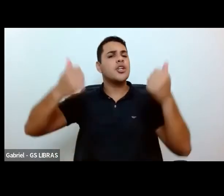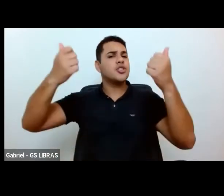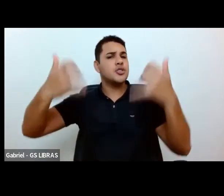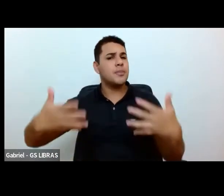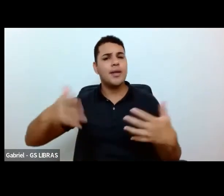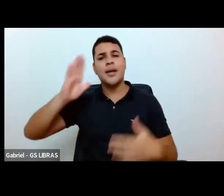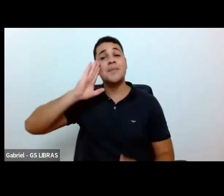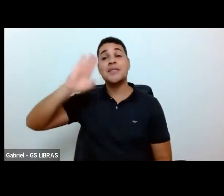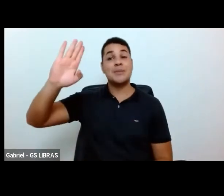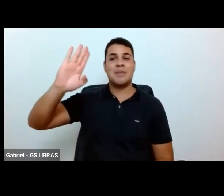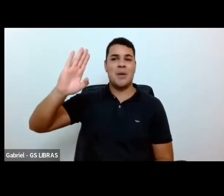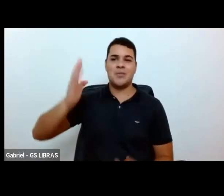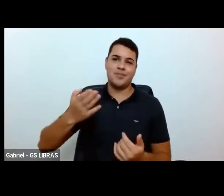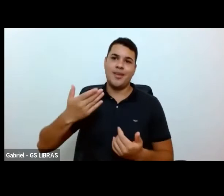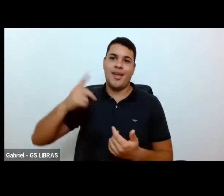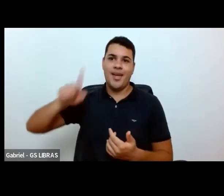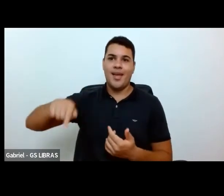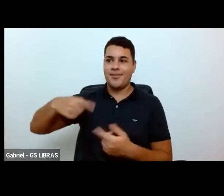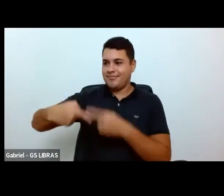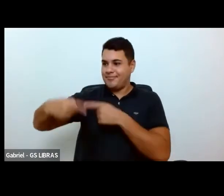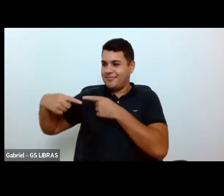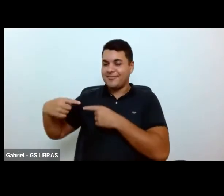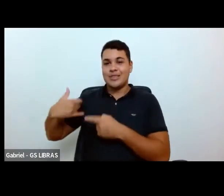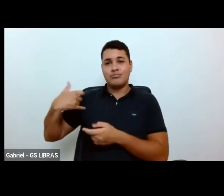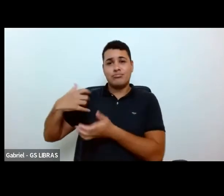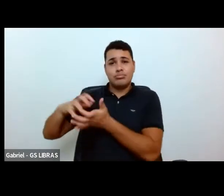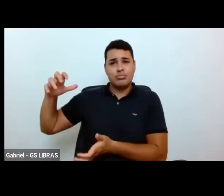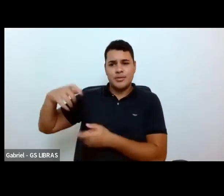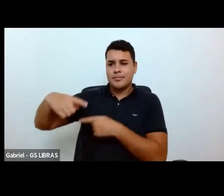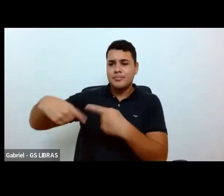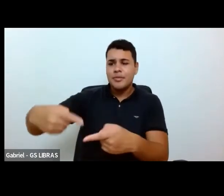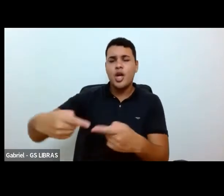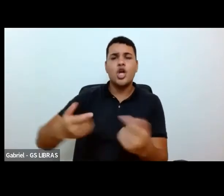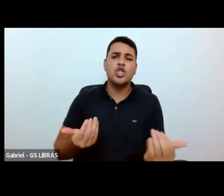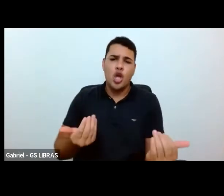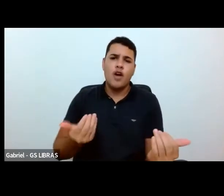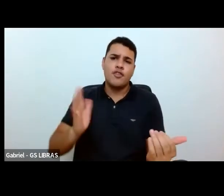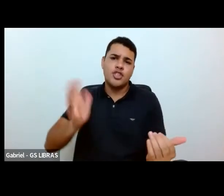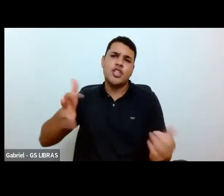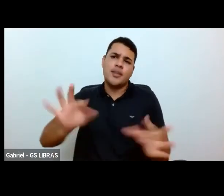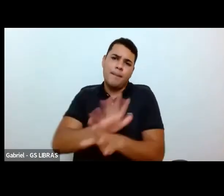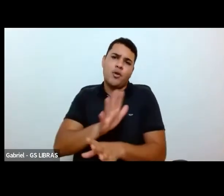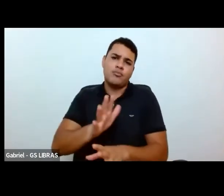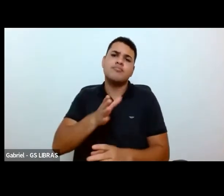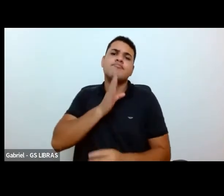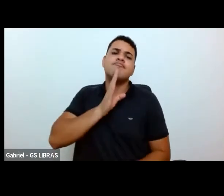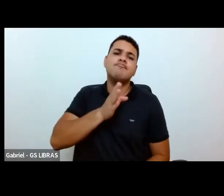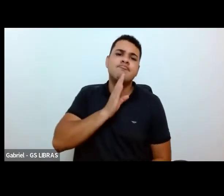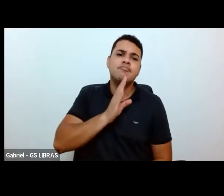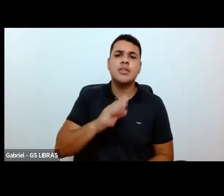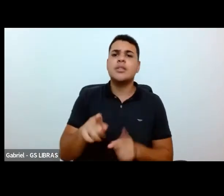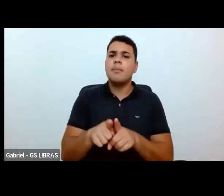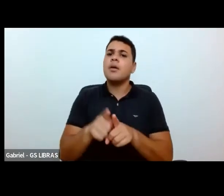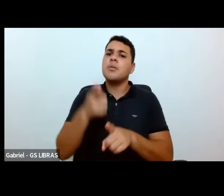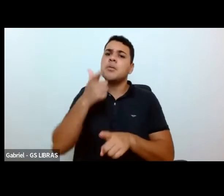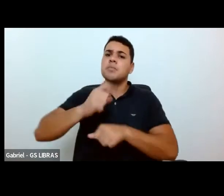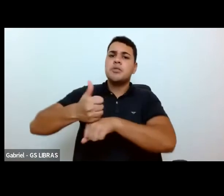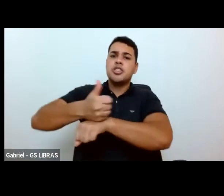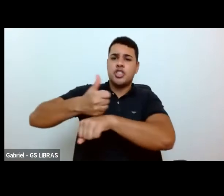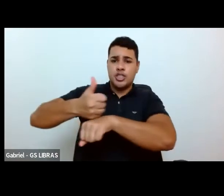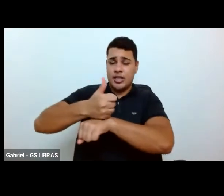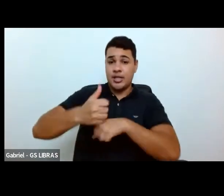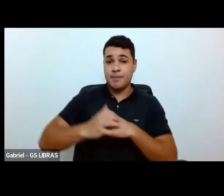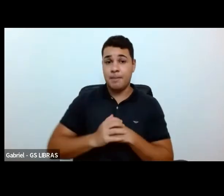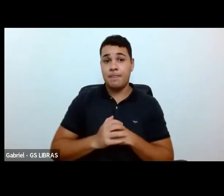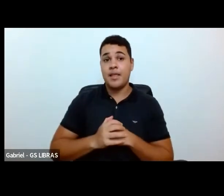mais velha, né, a geração mais nova ela vem com isso na carne e numa dignidade, né?